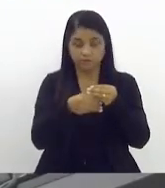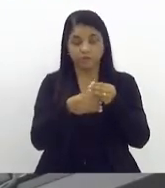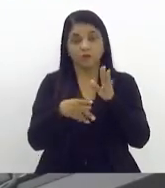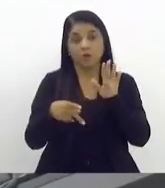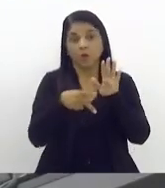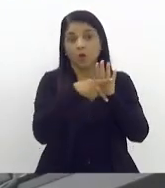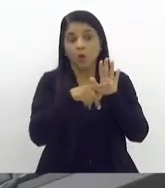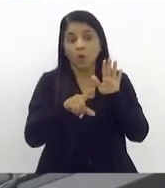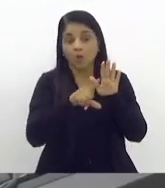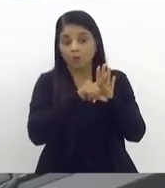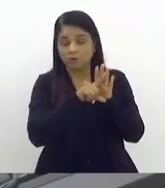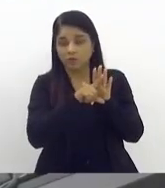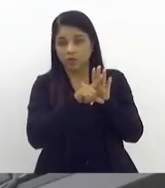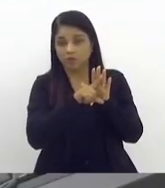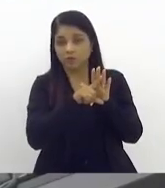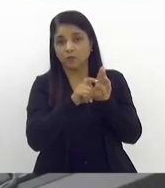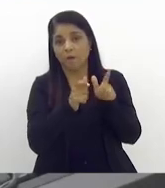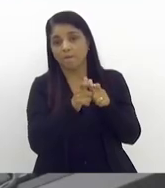cria aqui